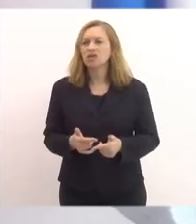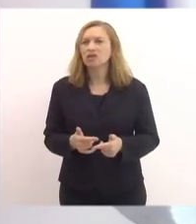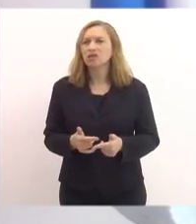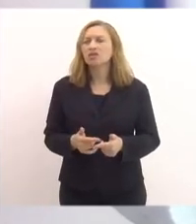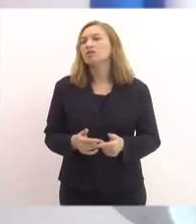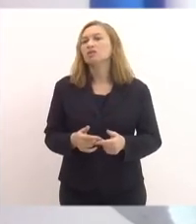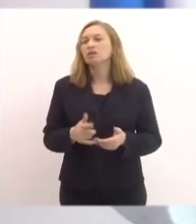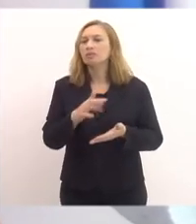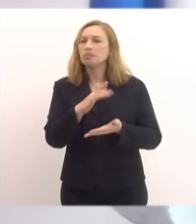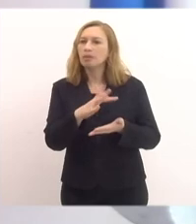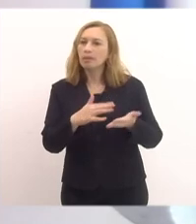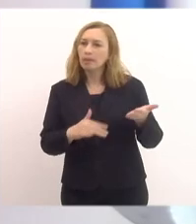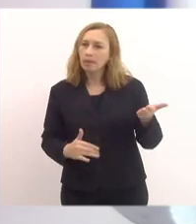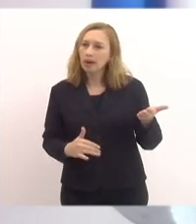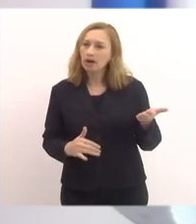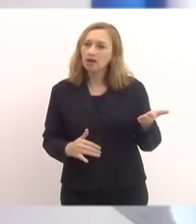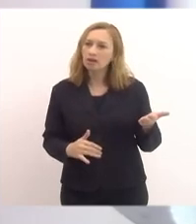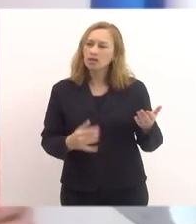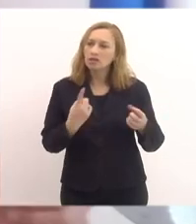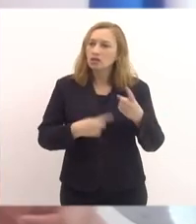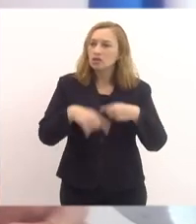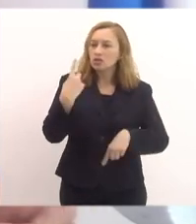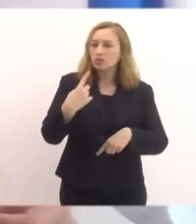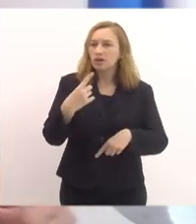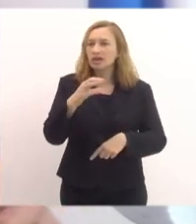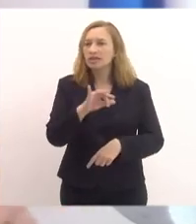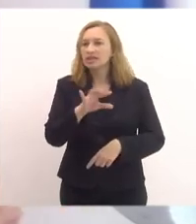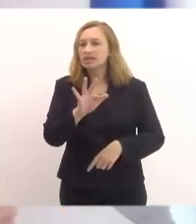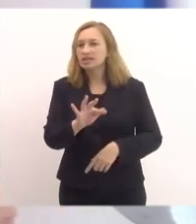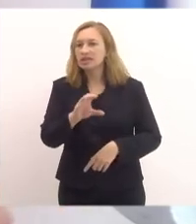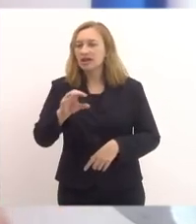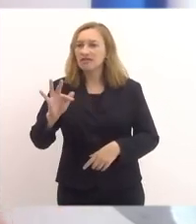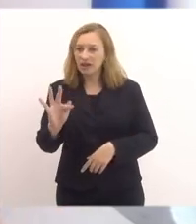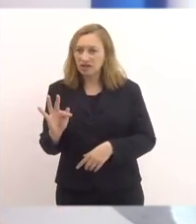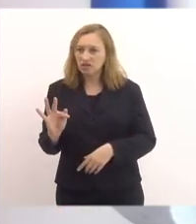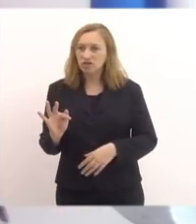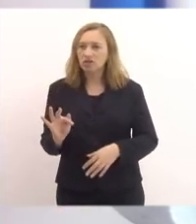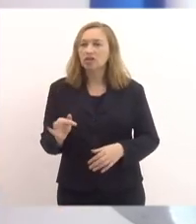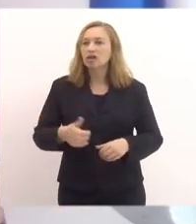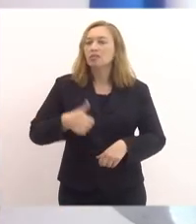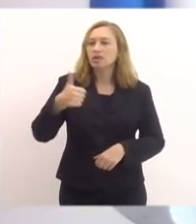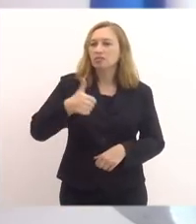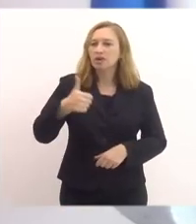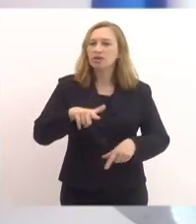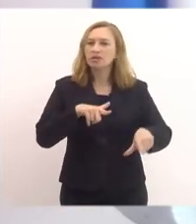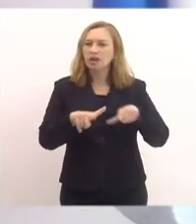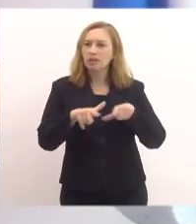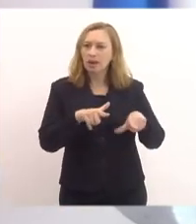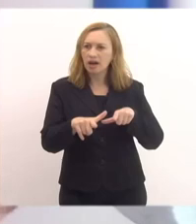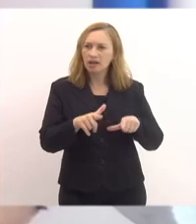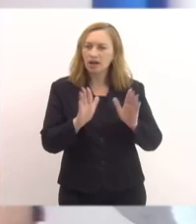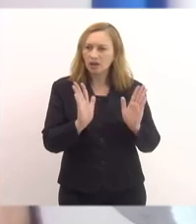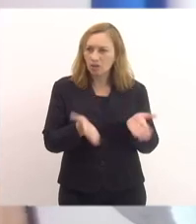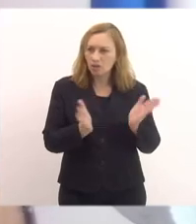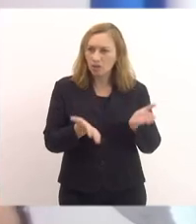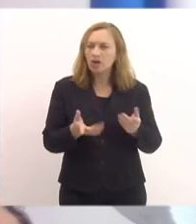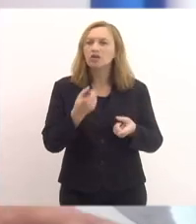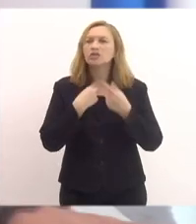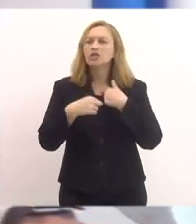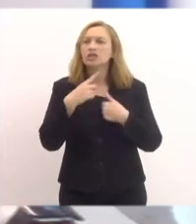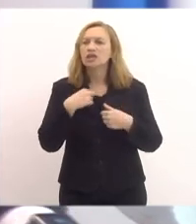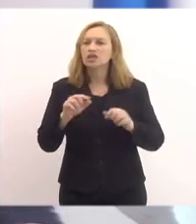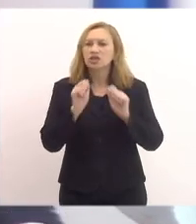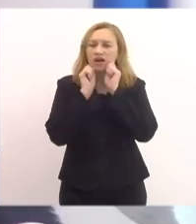Estabelece o critério, supera essa questão com a Funcefet. Então, assim, primeira missão, externando aqui o desejo da